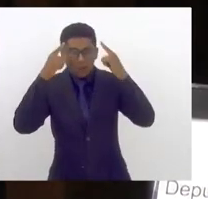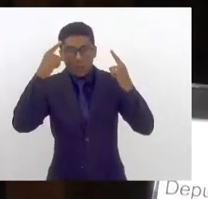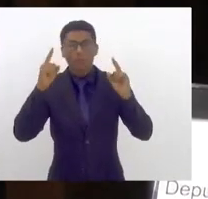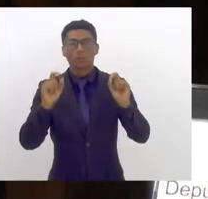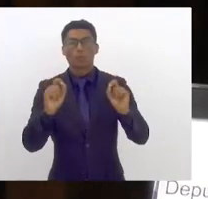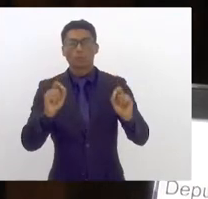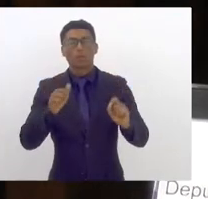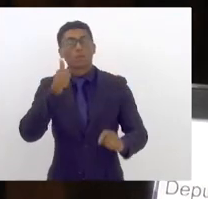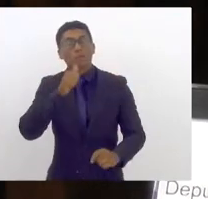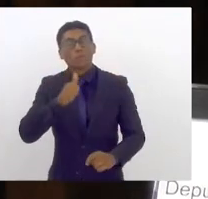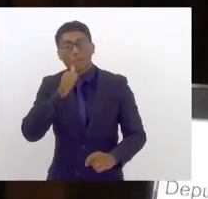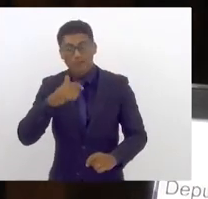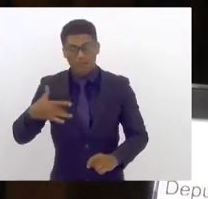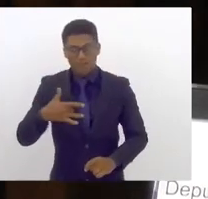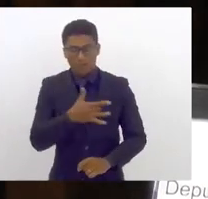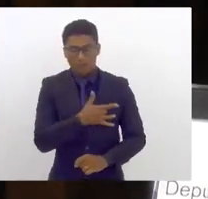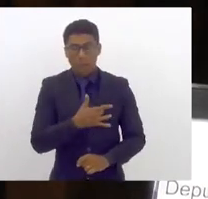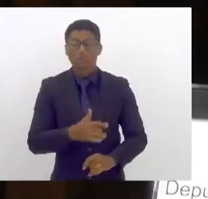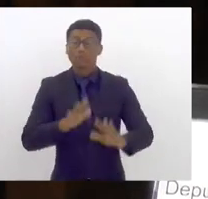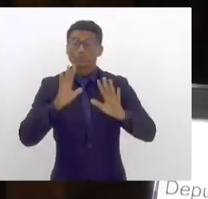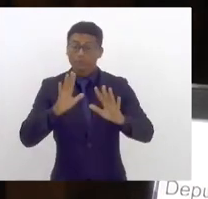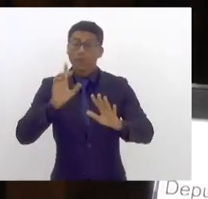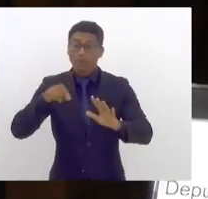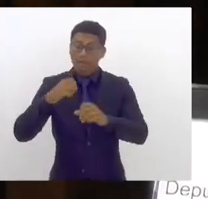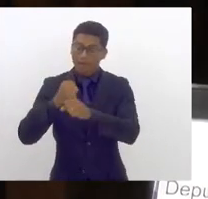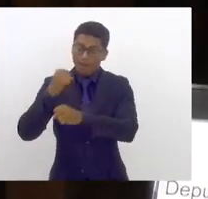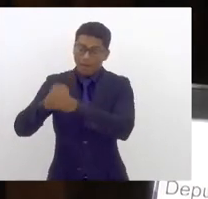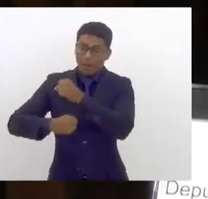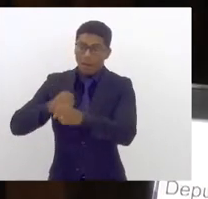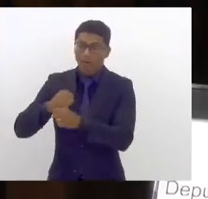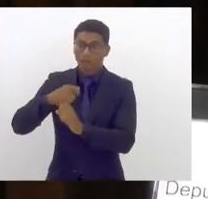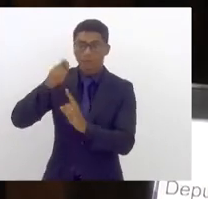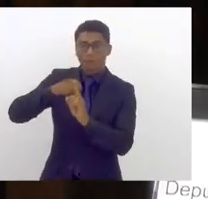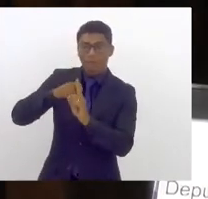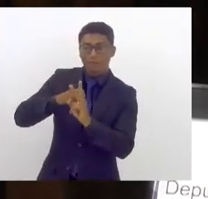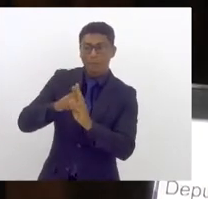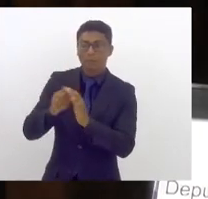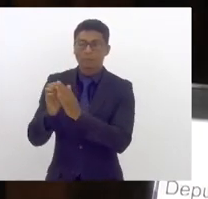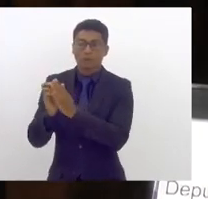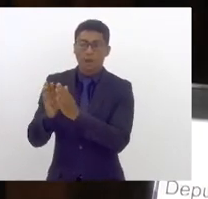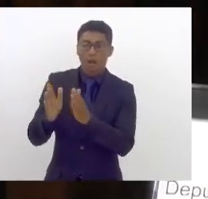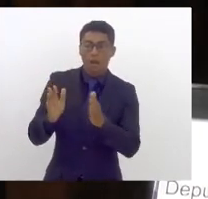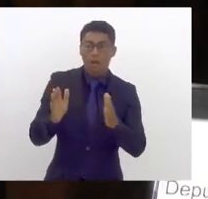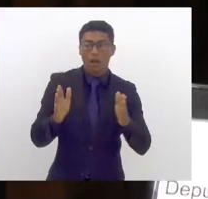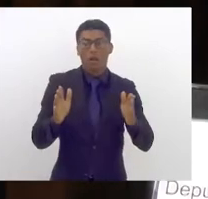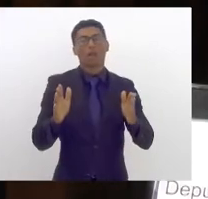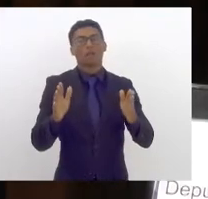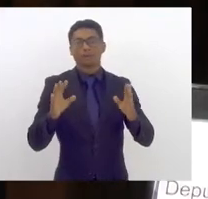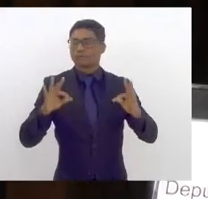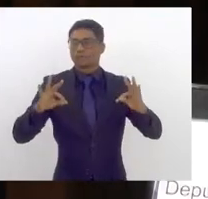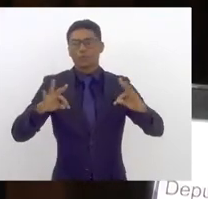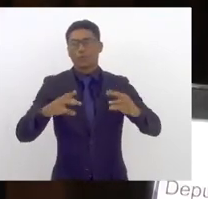da mulher mas a saúde da mulher é de Janeiro a Janeiro e quão preciosas